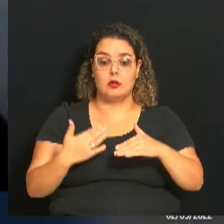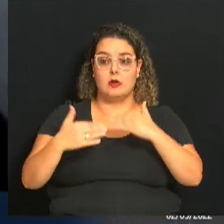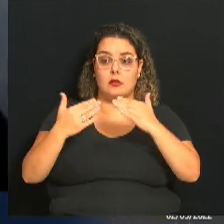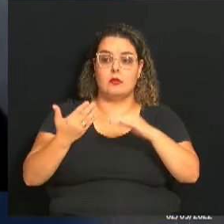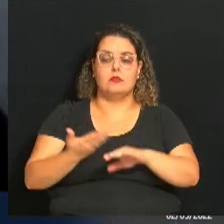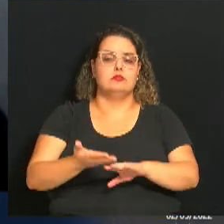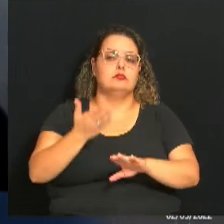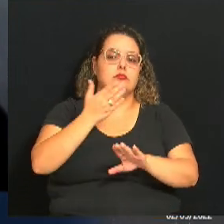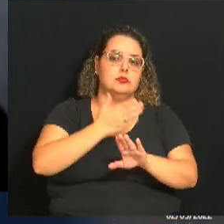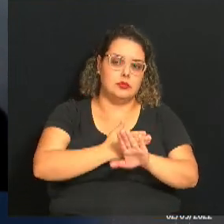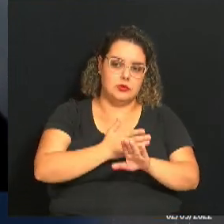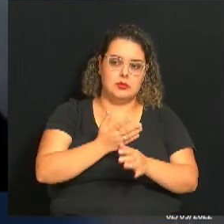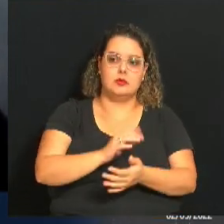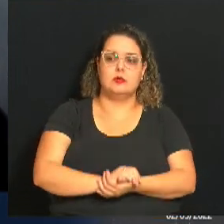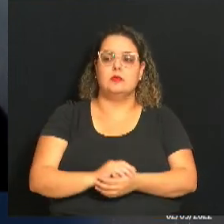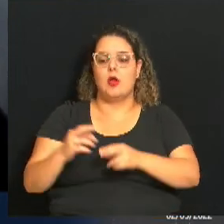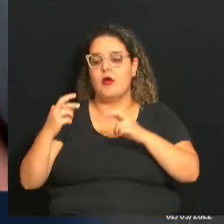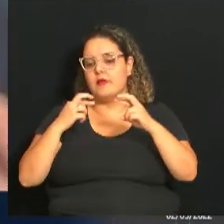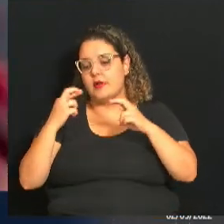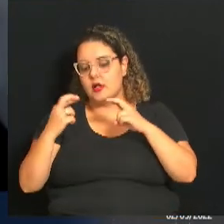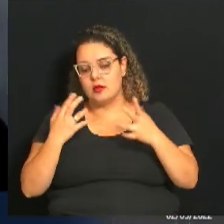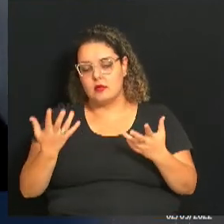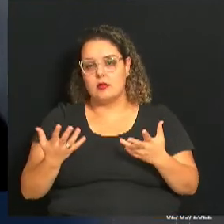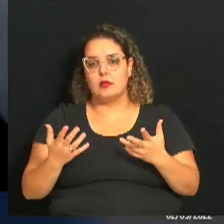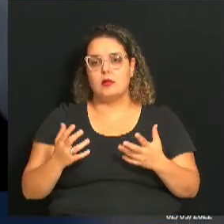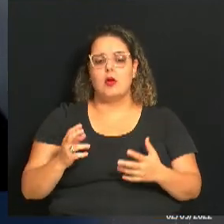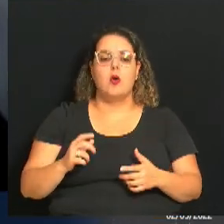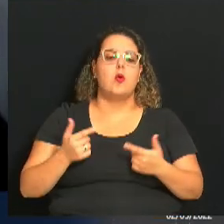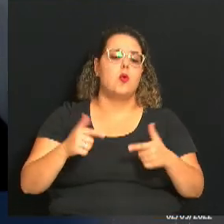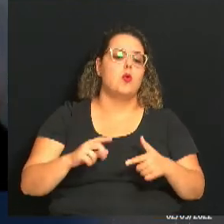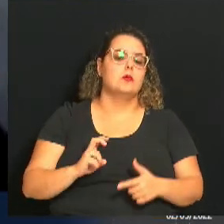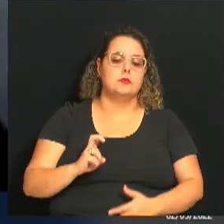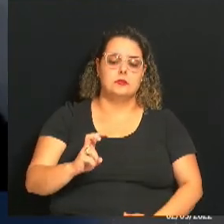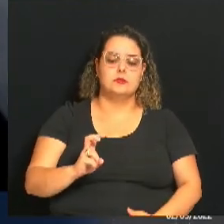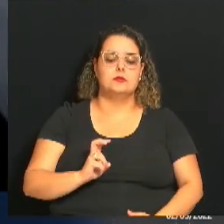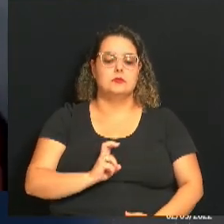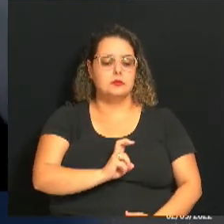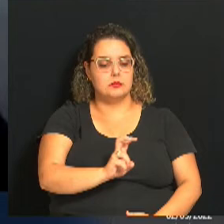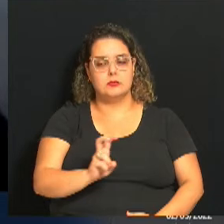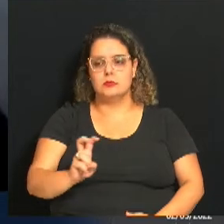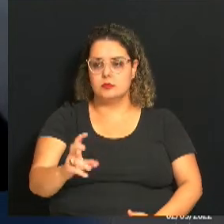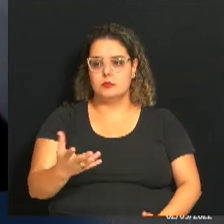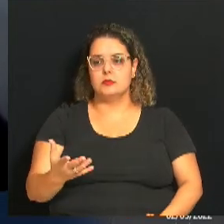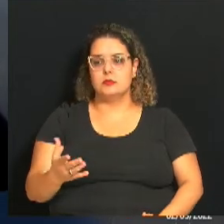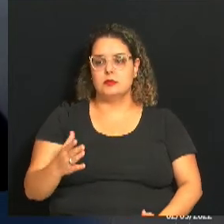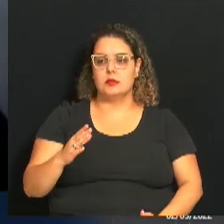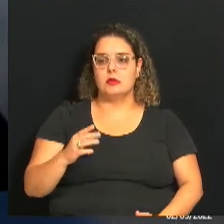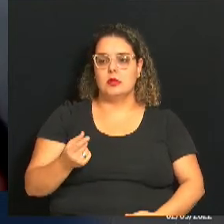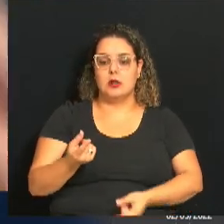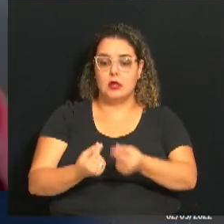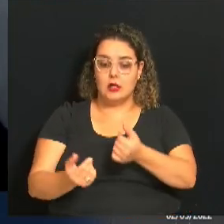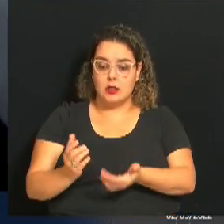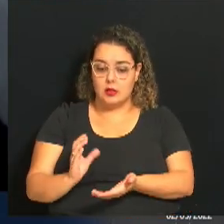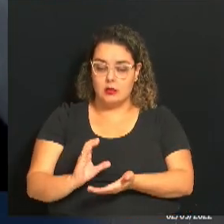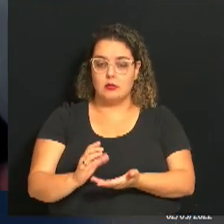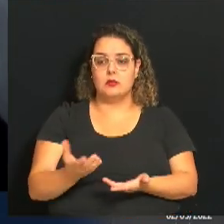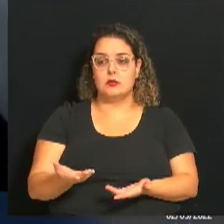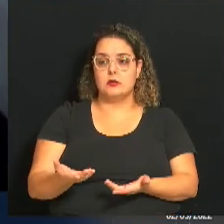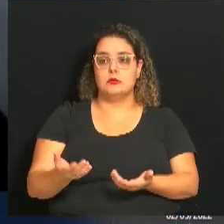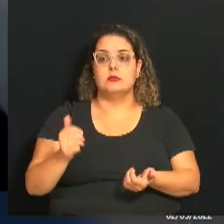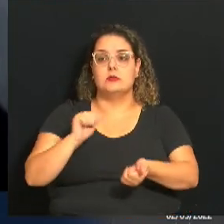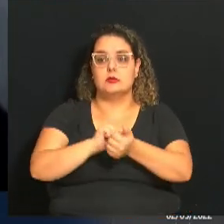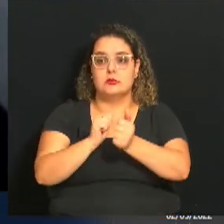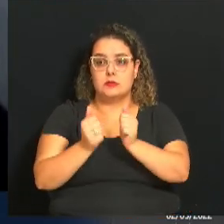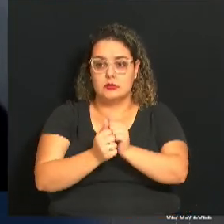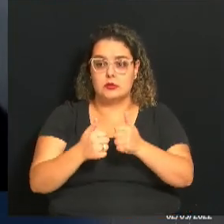disso, verificar por onde esse bonde vai passar, se tem caixa de rolagem para isso, se ele acomoda com ciclovia, com